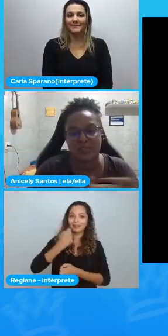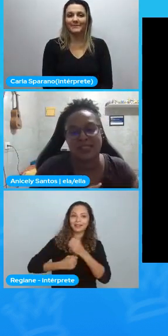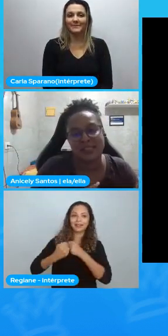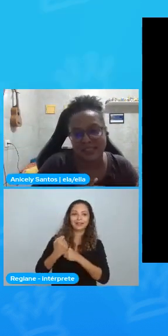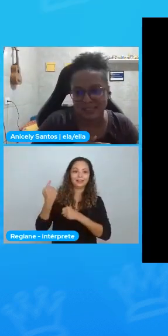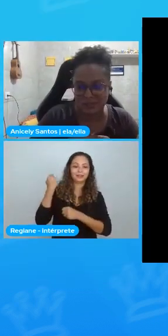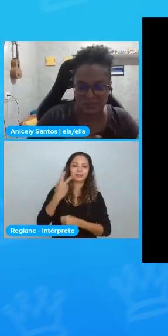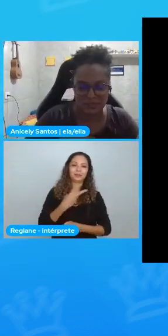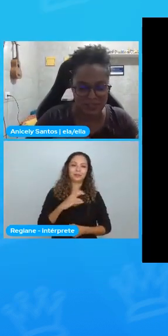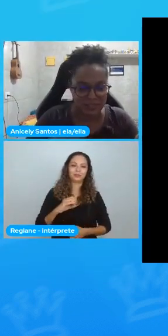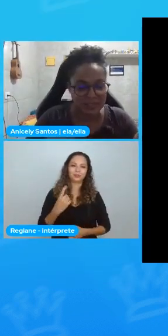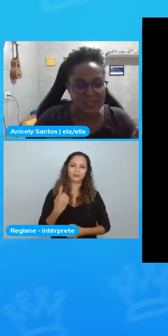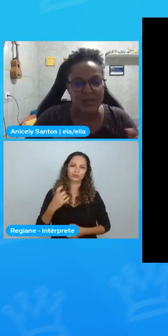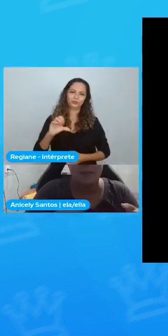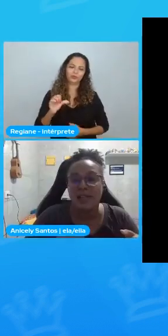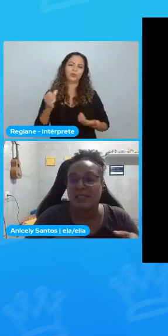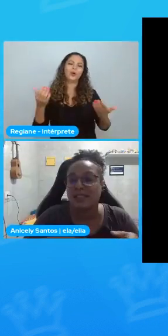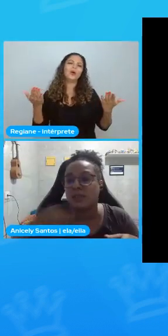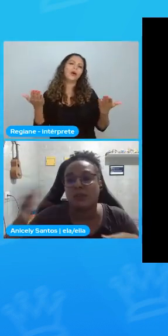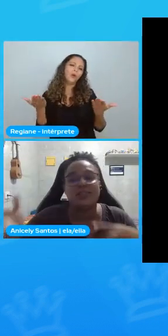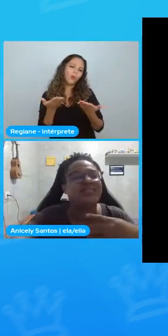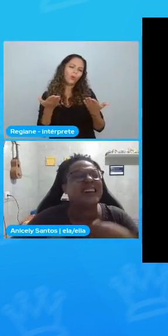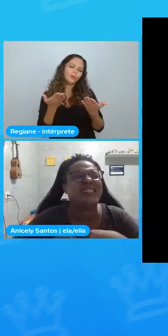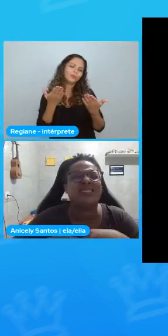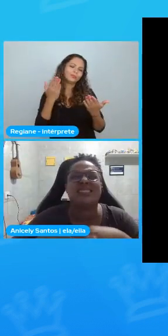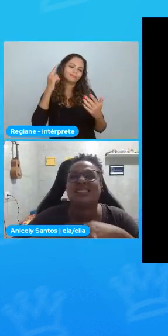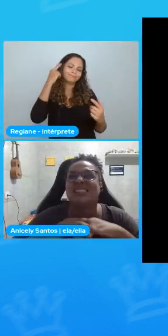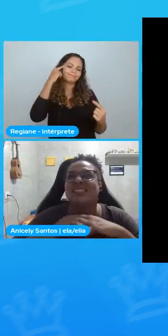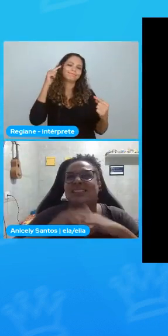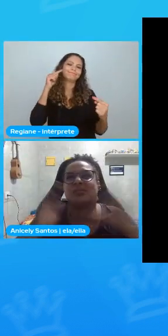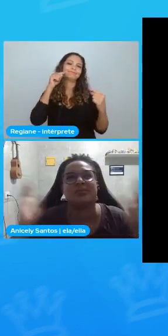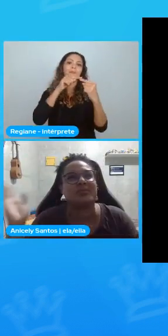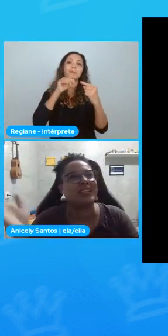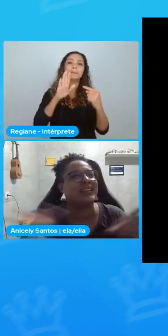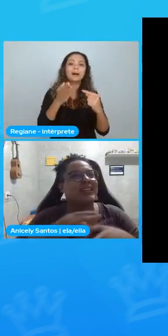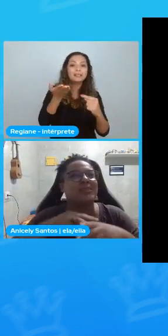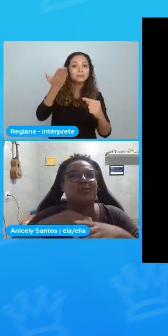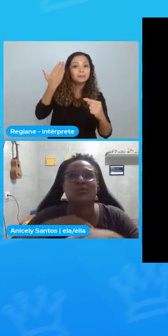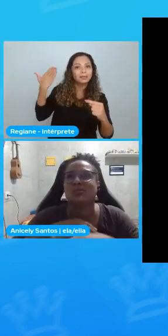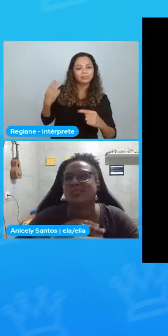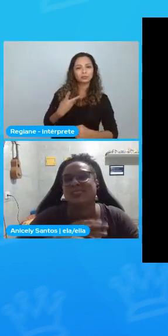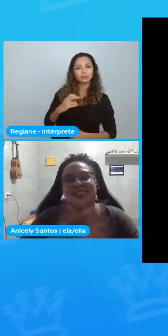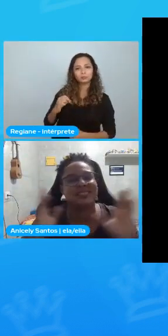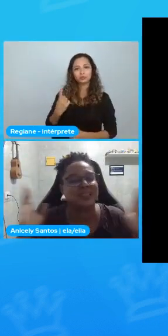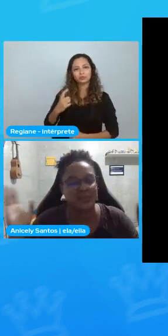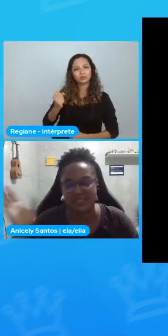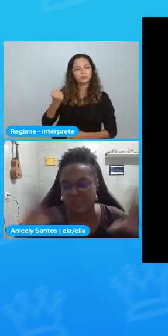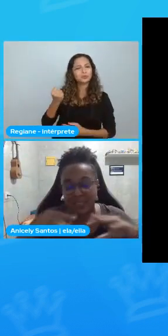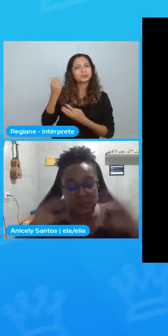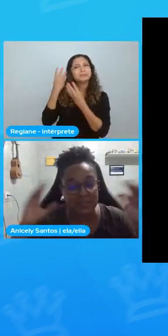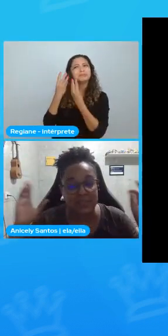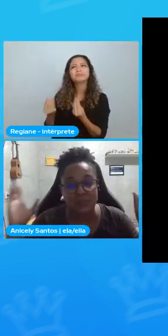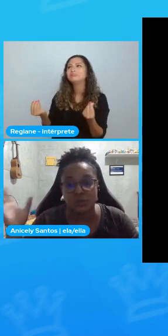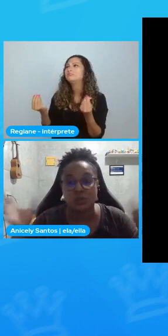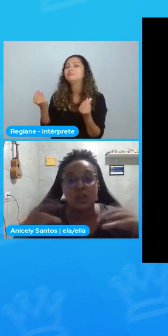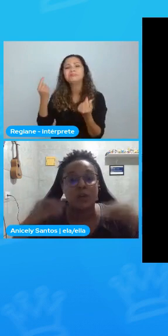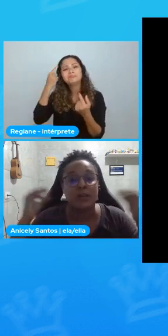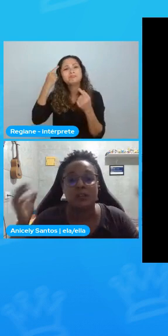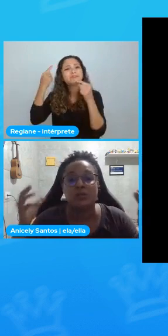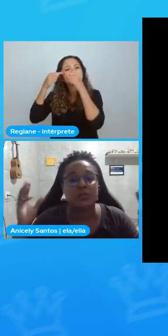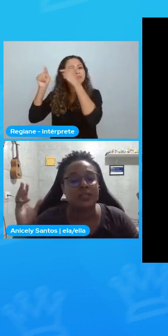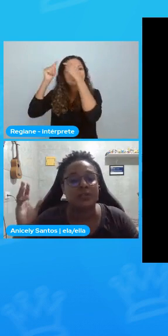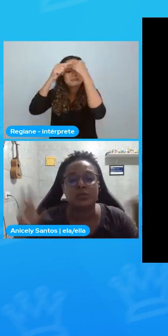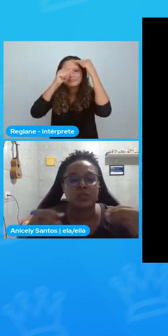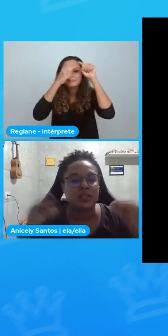mim hoje. Porque eu sou da área de dados hoje em dia. Mas naquele momento, nada fazia sentido. Era tudo, sabe? Na minha cabeça estava tudo